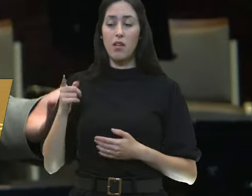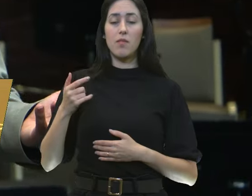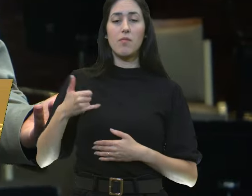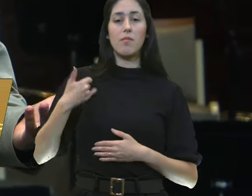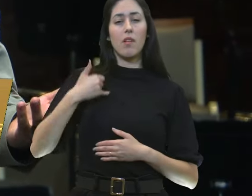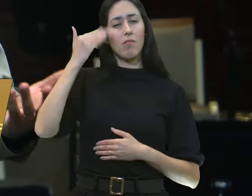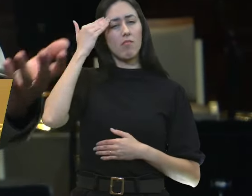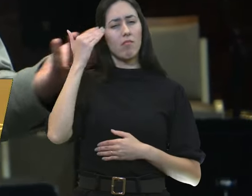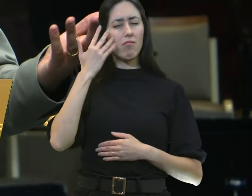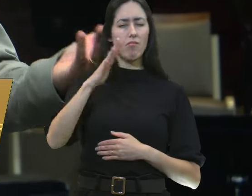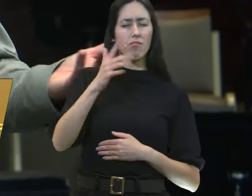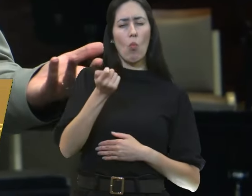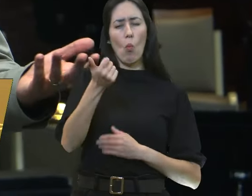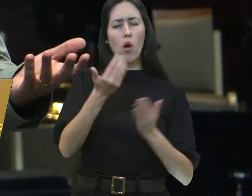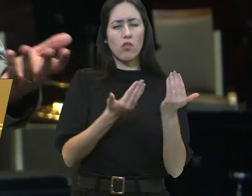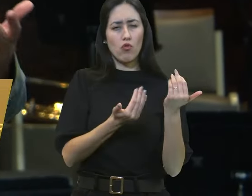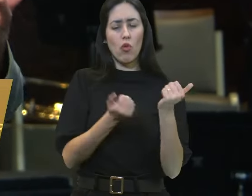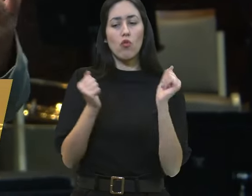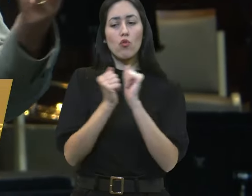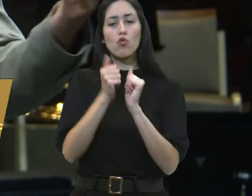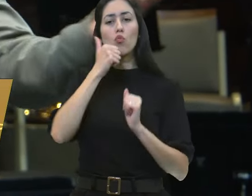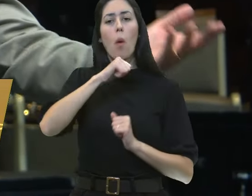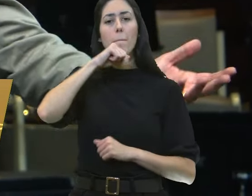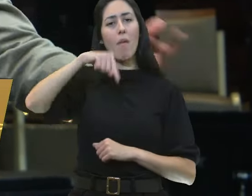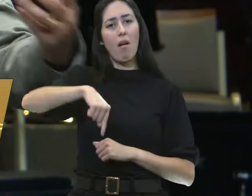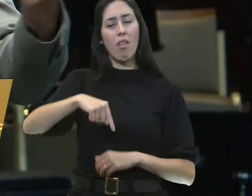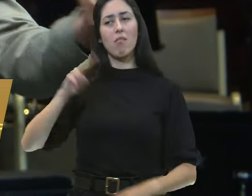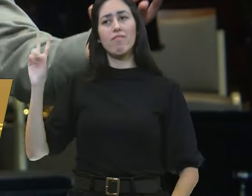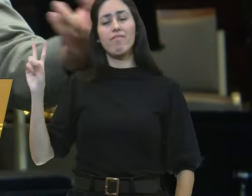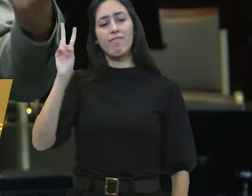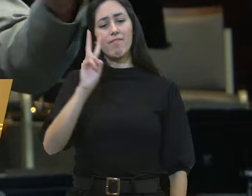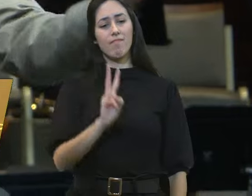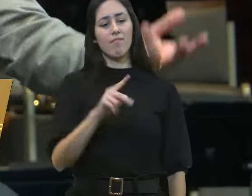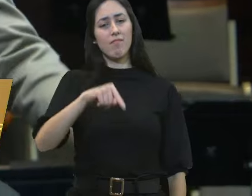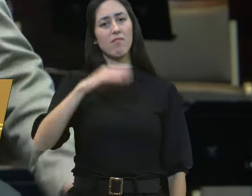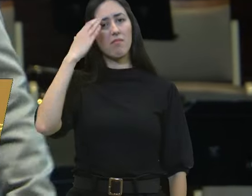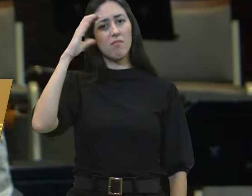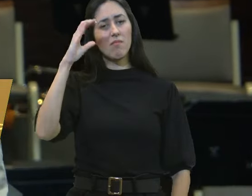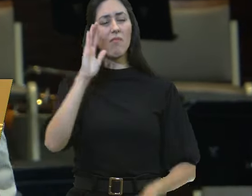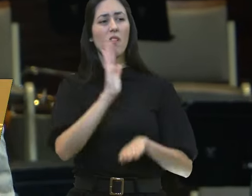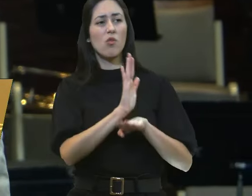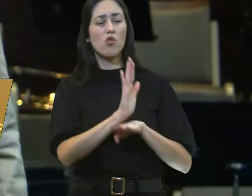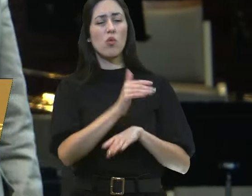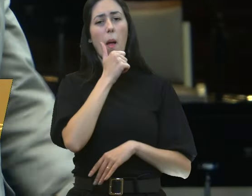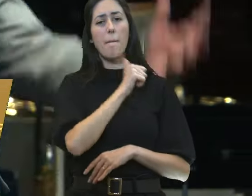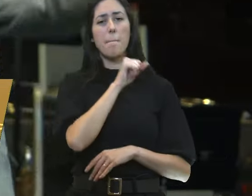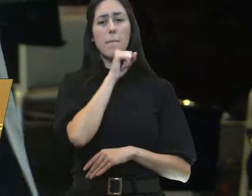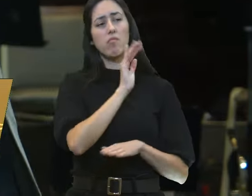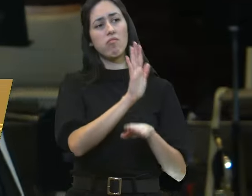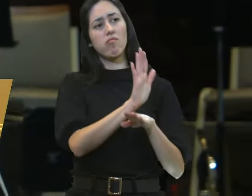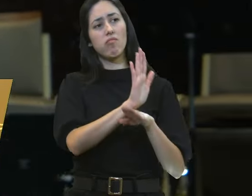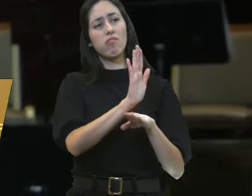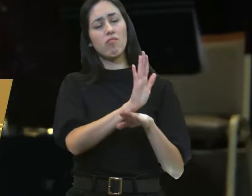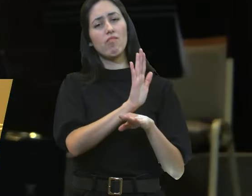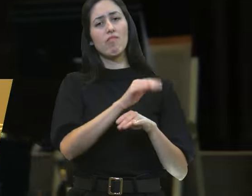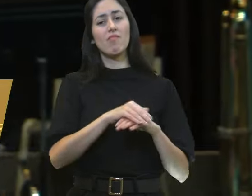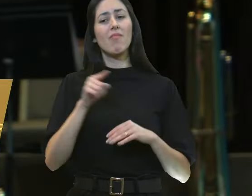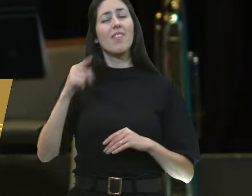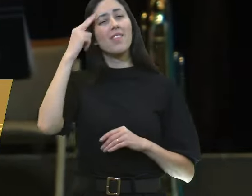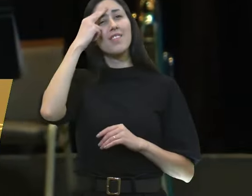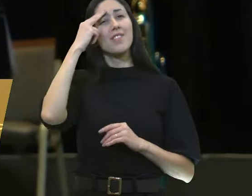da juventude, aqui com a sua mãe, tentando tratar, cuidar dela, acompanhar a mãe. Com um sonho no coração: quero